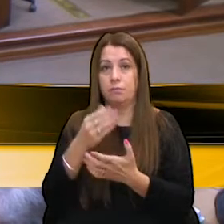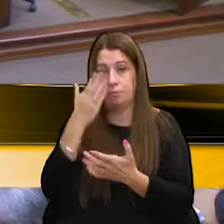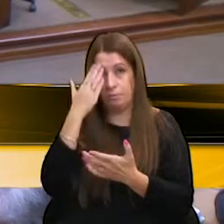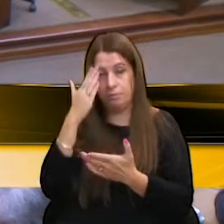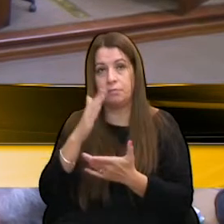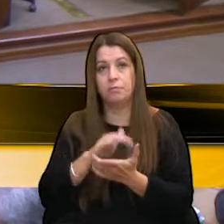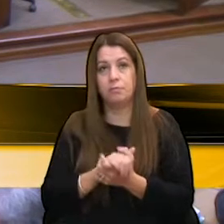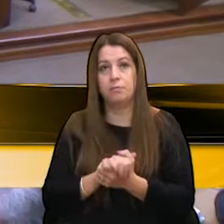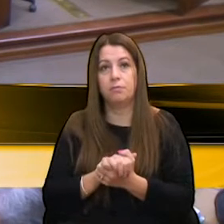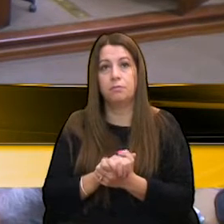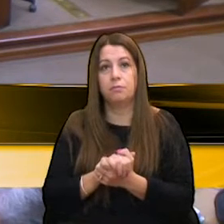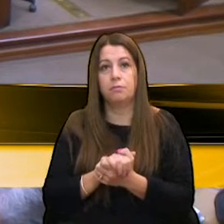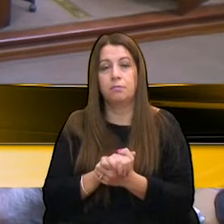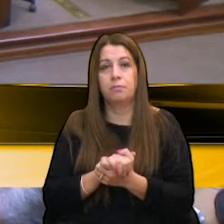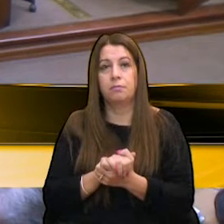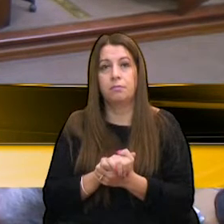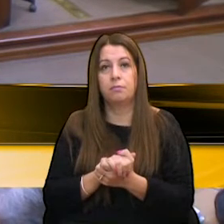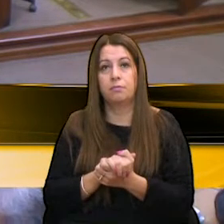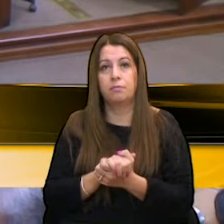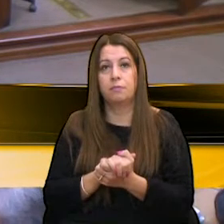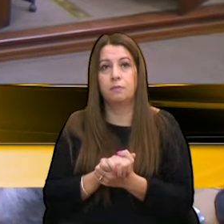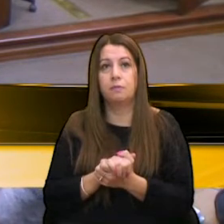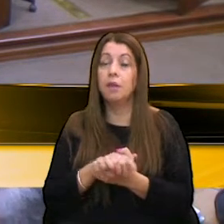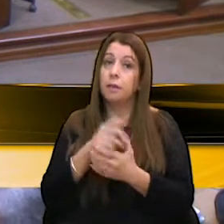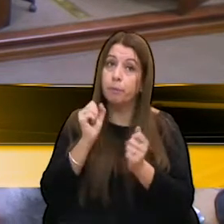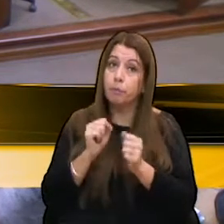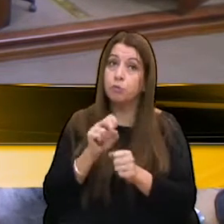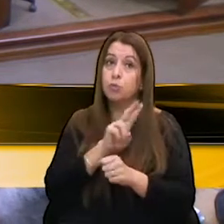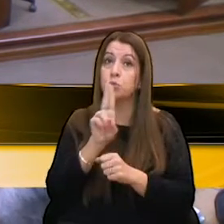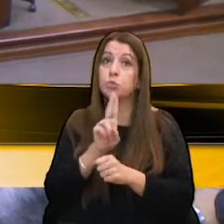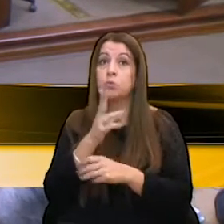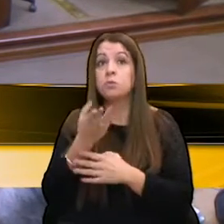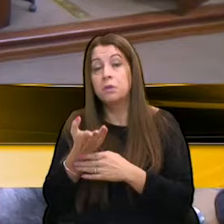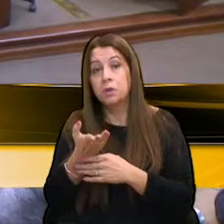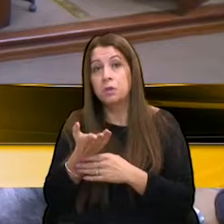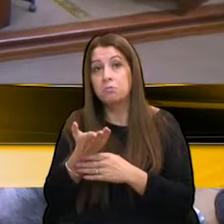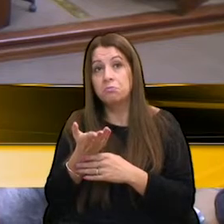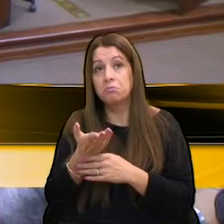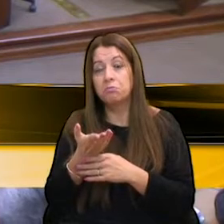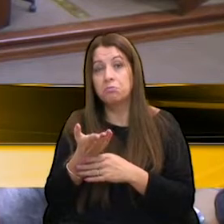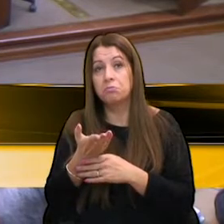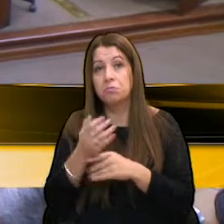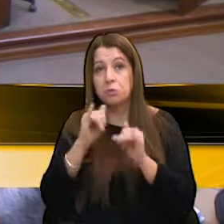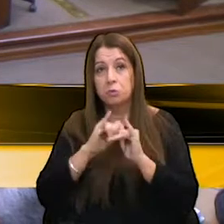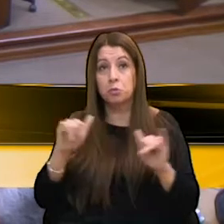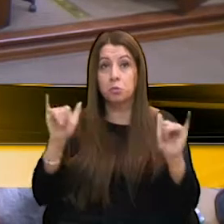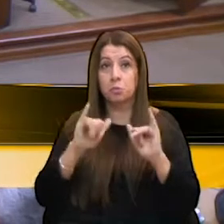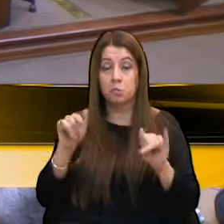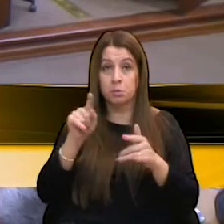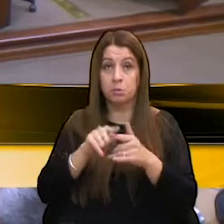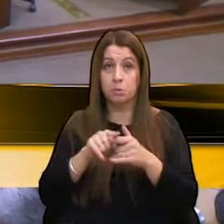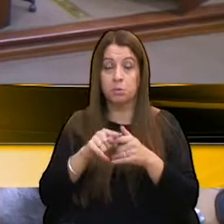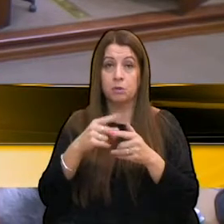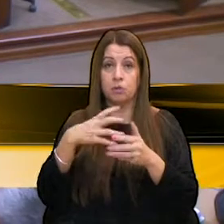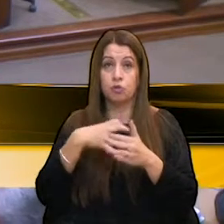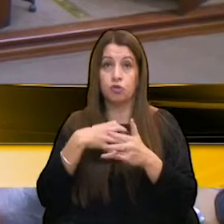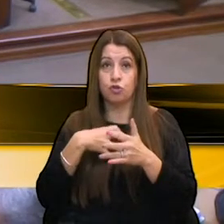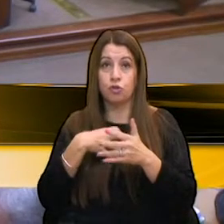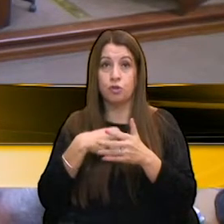obrigado. Elas poderiam utilizar nas suas propagandas, de uma